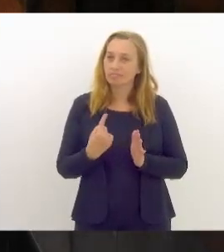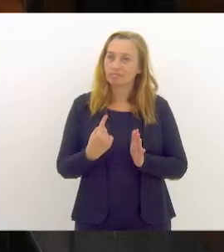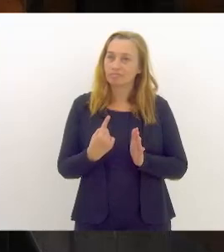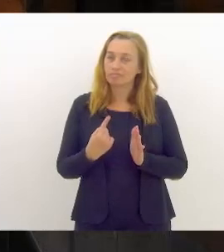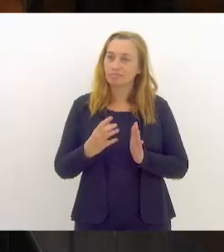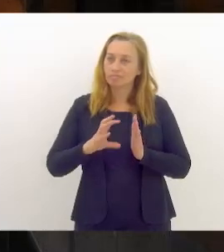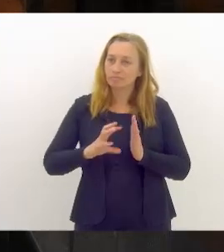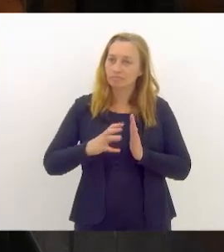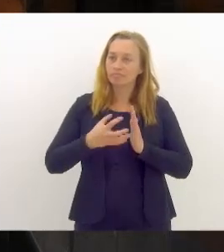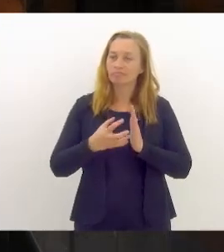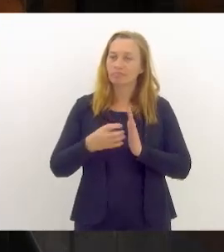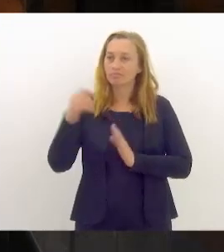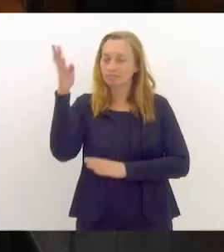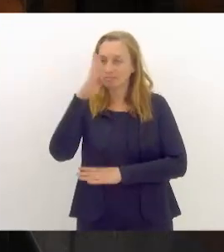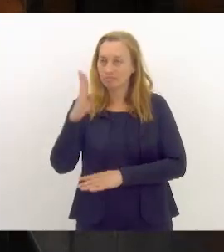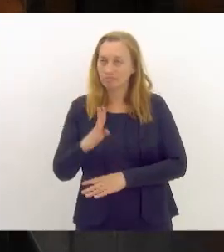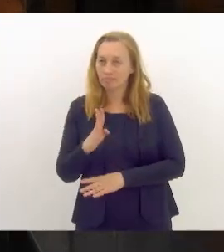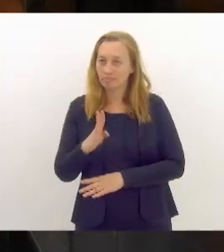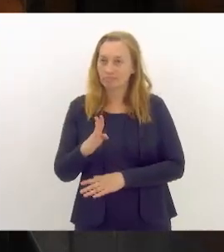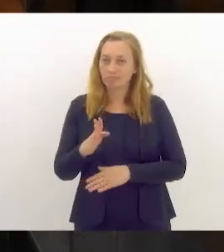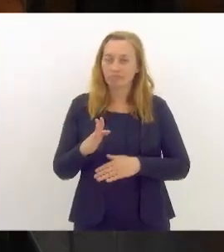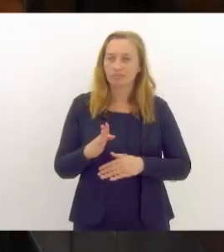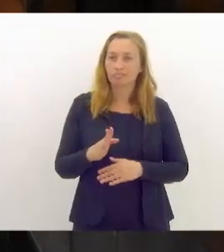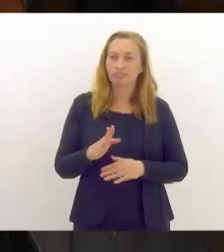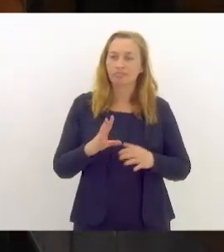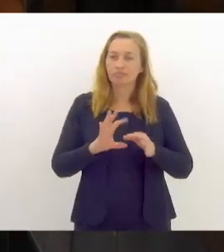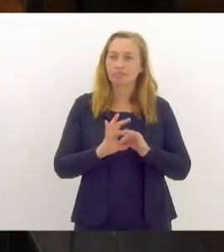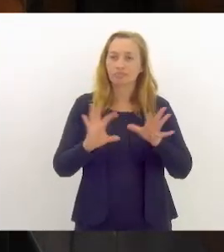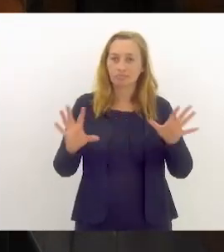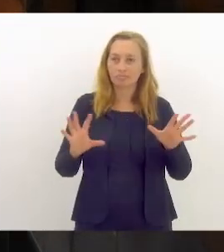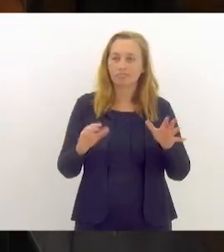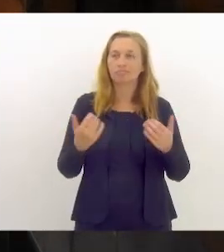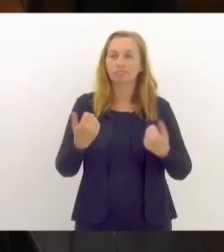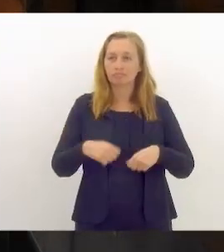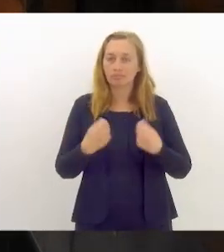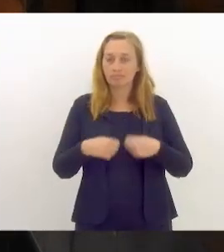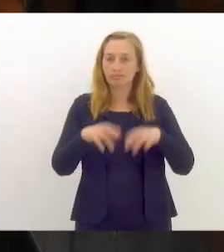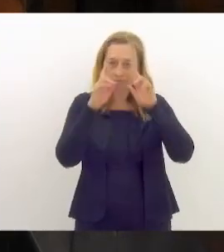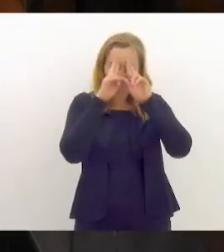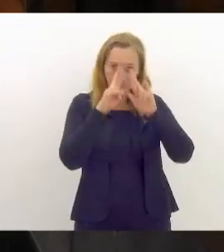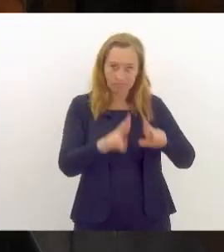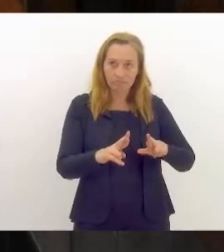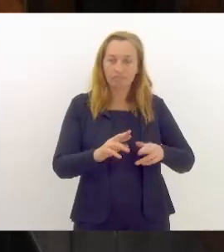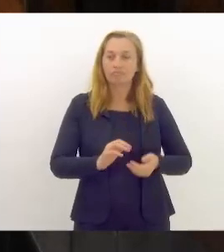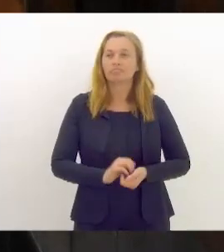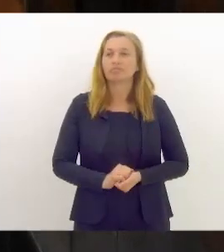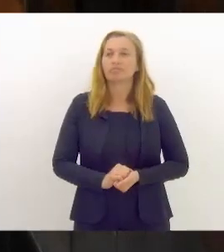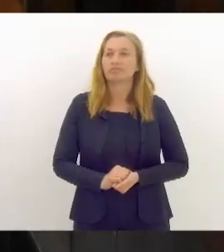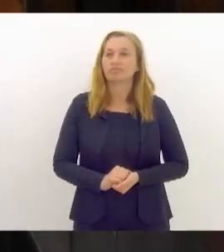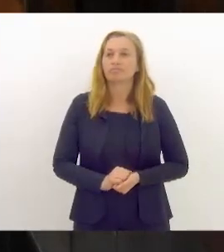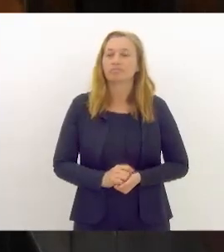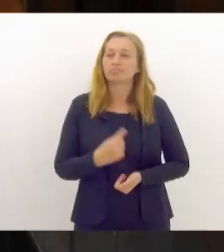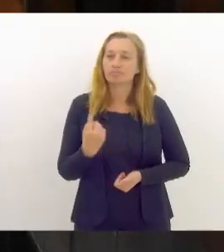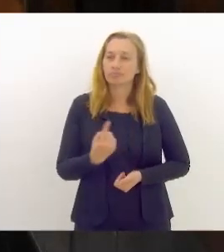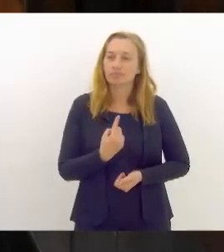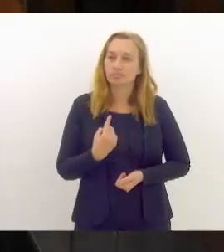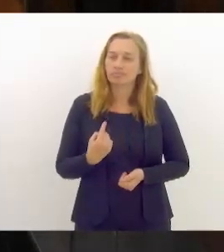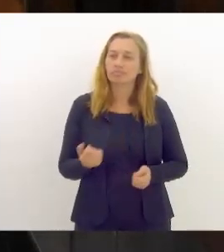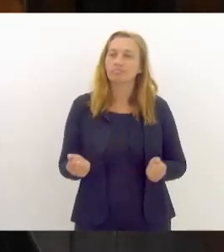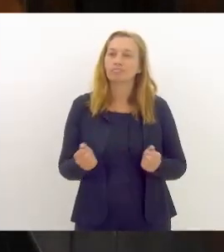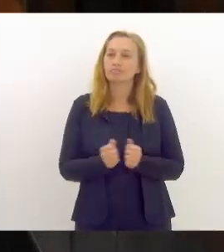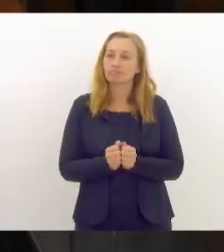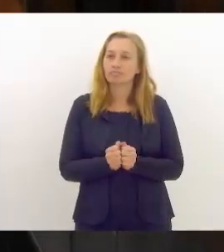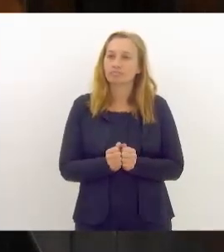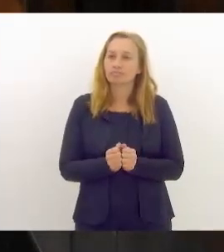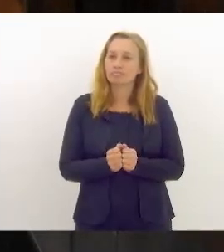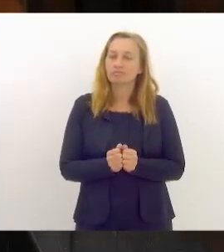de que forma for a democracia precisa ser respeitada e nós vamos participar